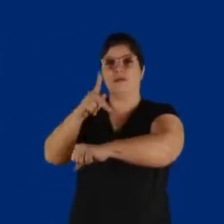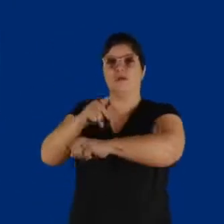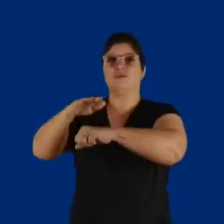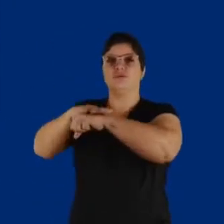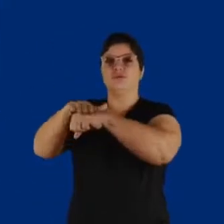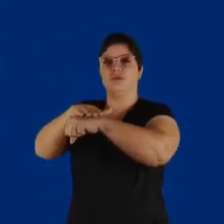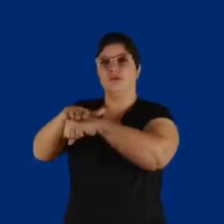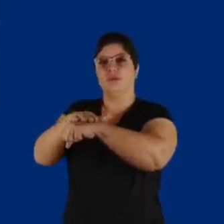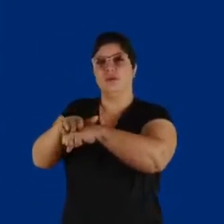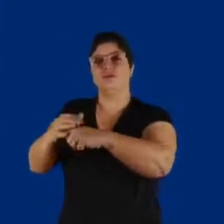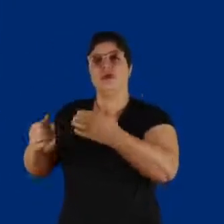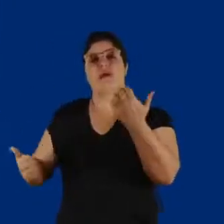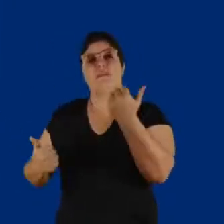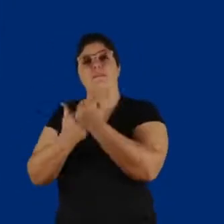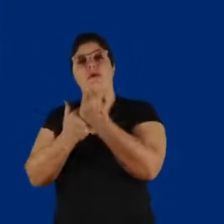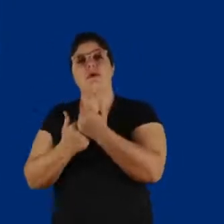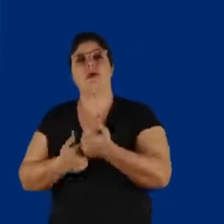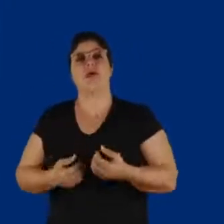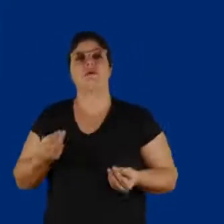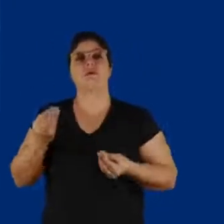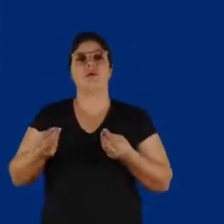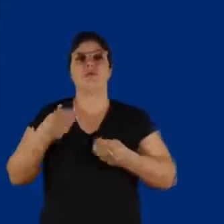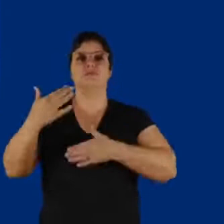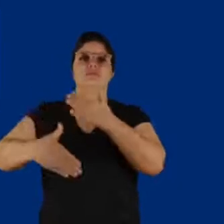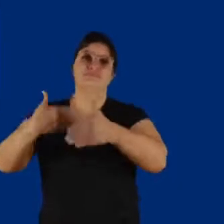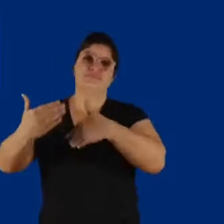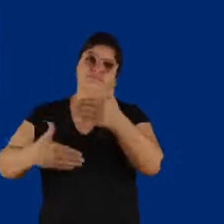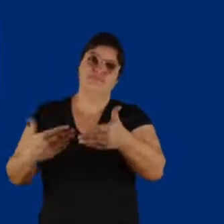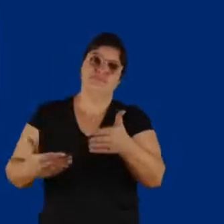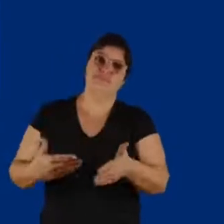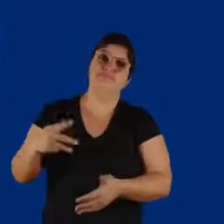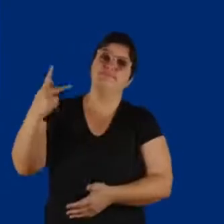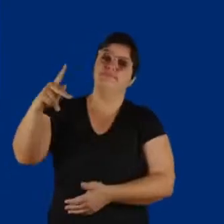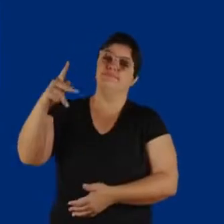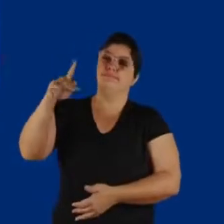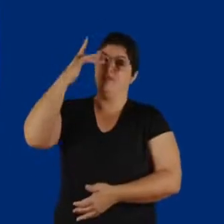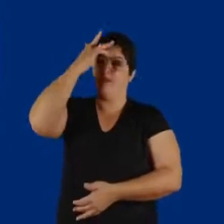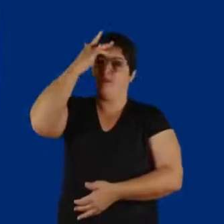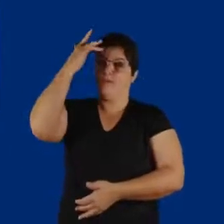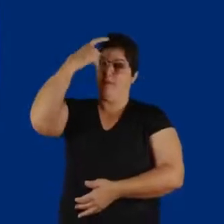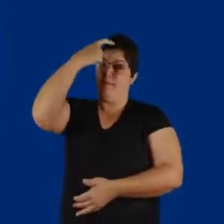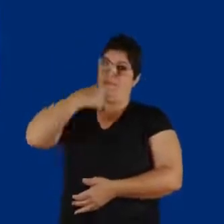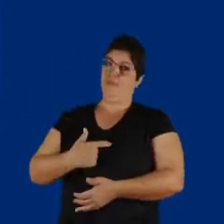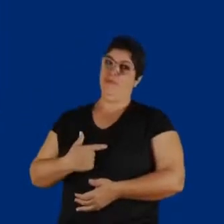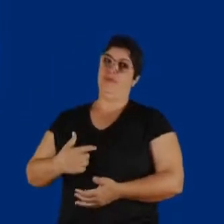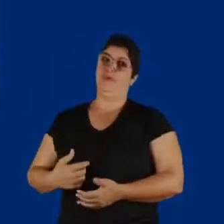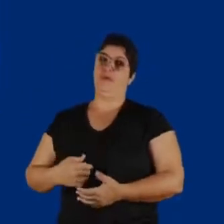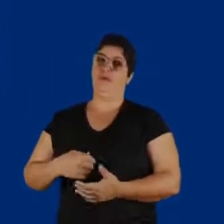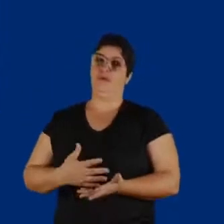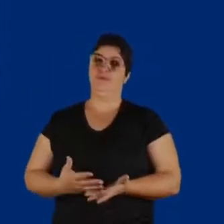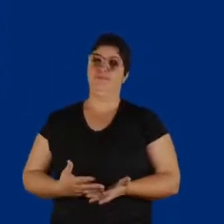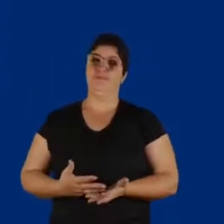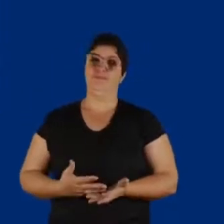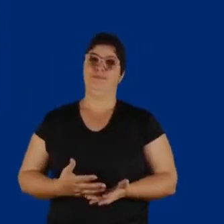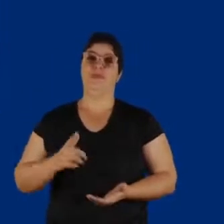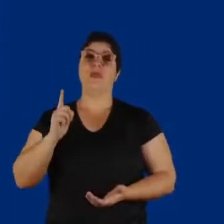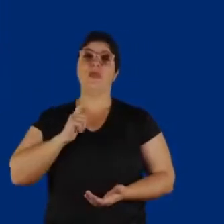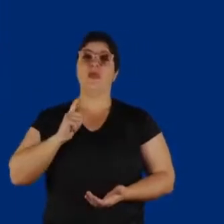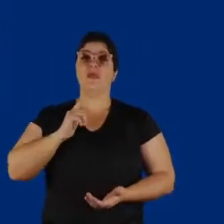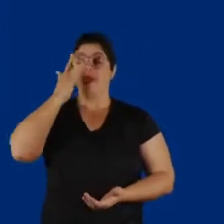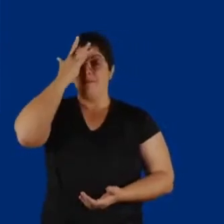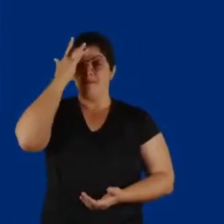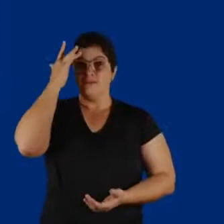isso, o que a gente vê, mexe na determinação socioeconômica da saúde. Eu tenho pacientes que foram moradores de